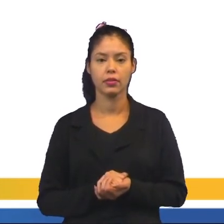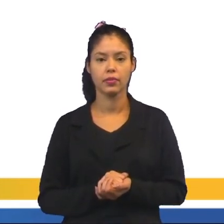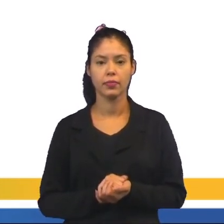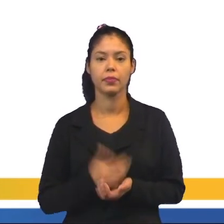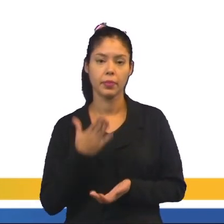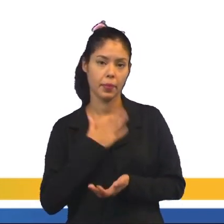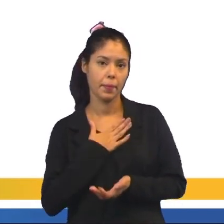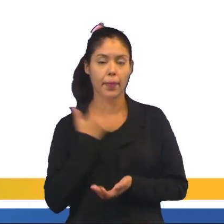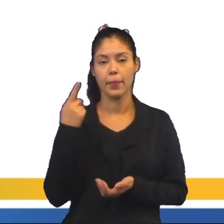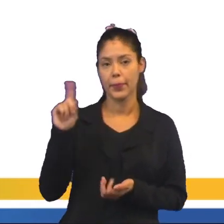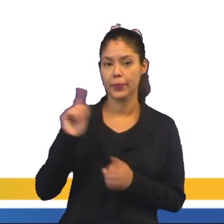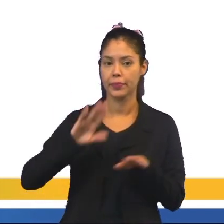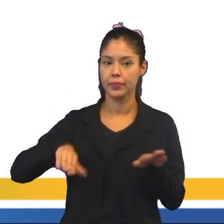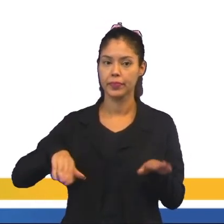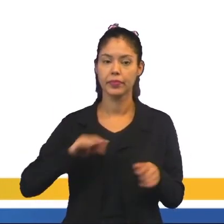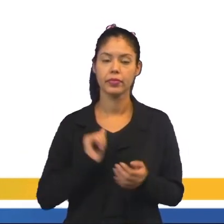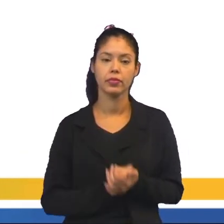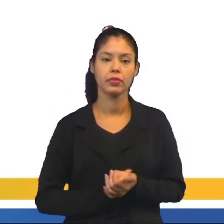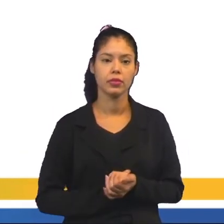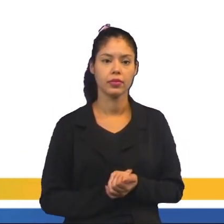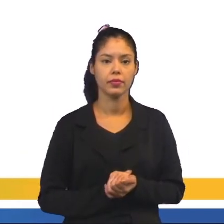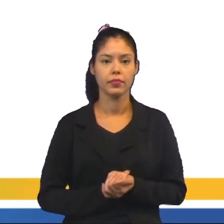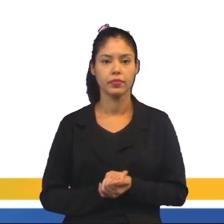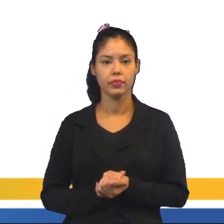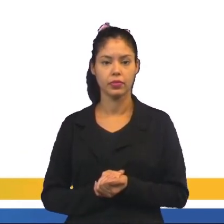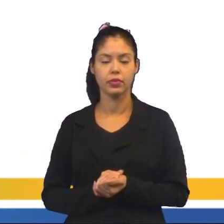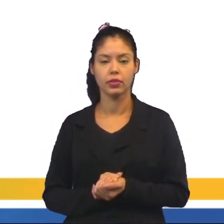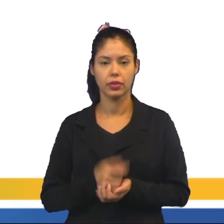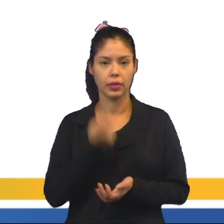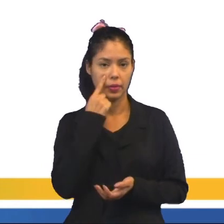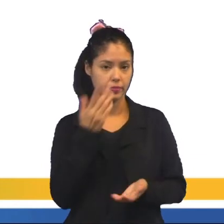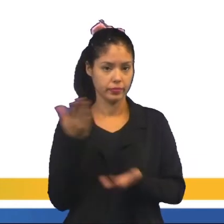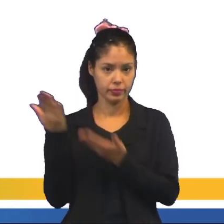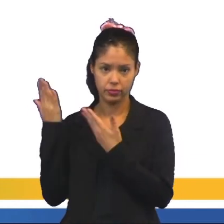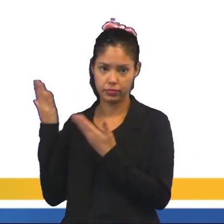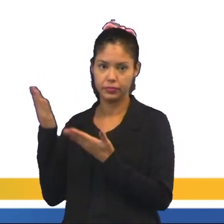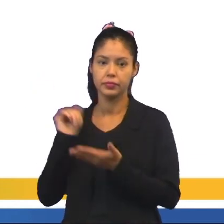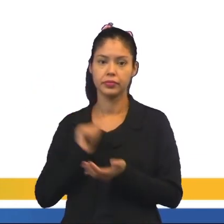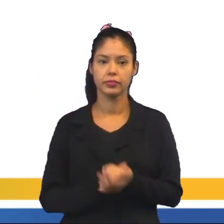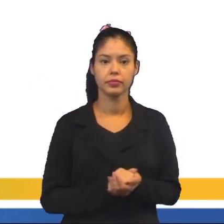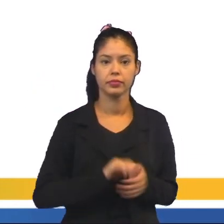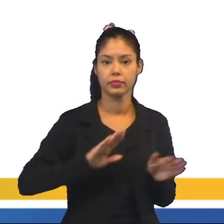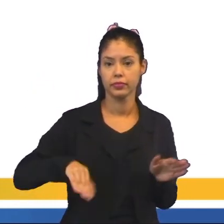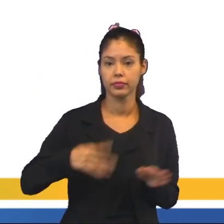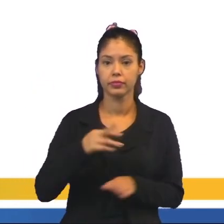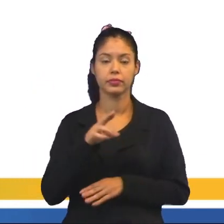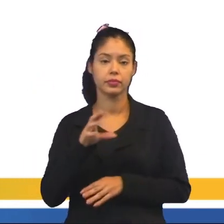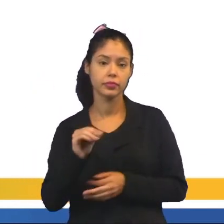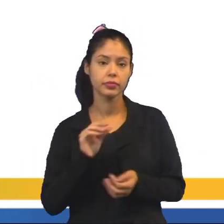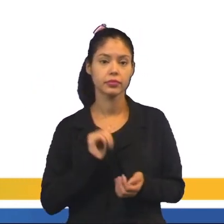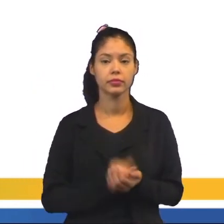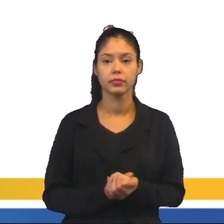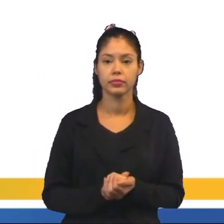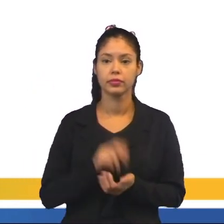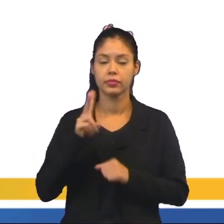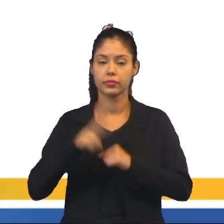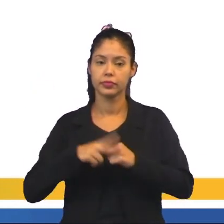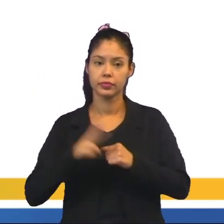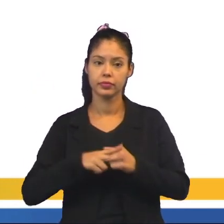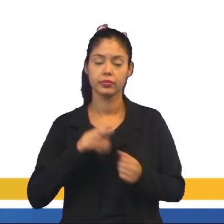lá pular eu seja meu pai e eu Fomos à praia né então observem aqui né que praia predicado fuimos